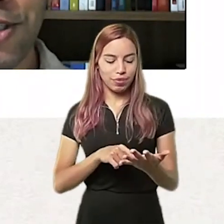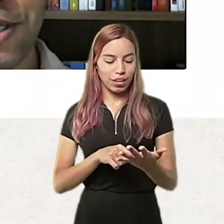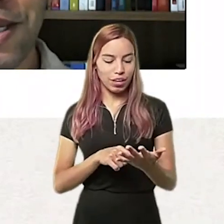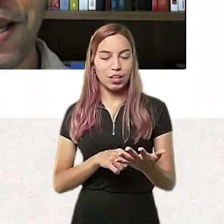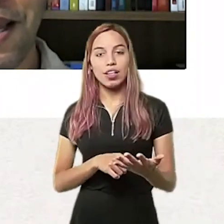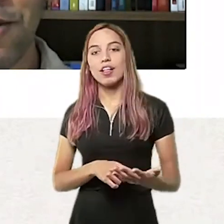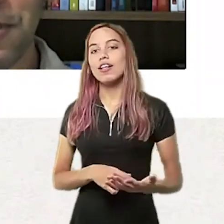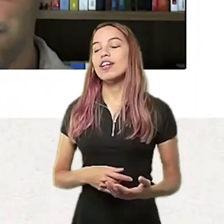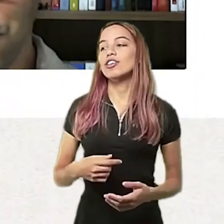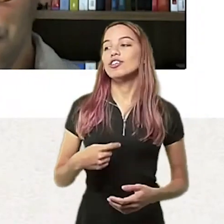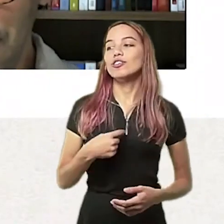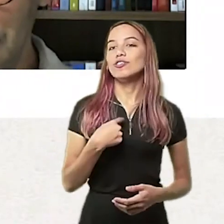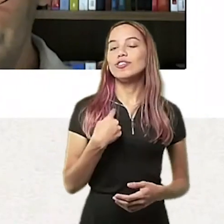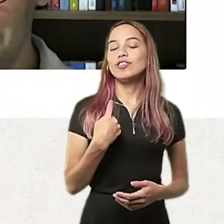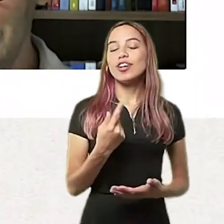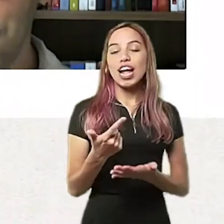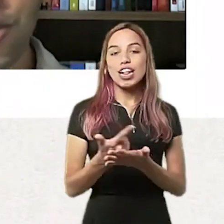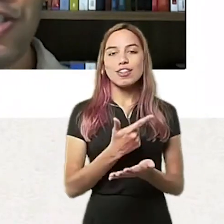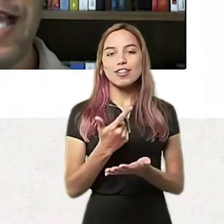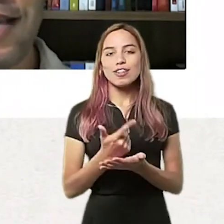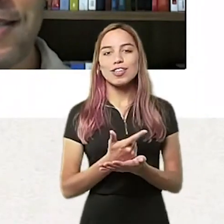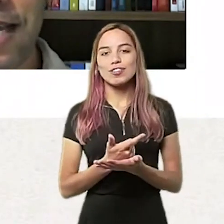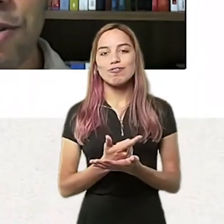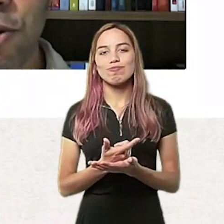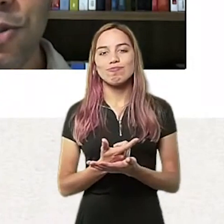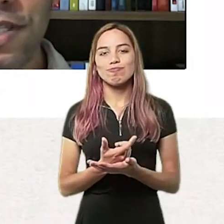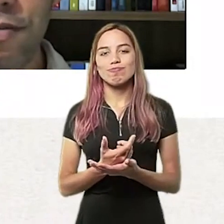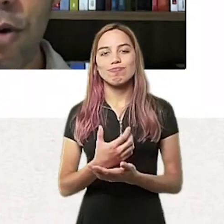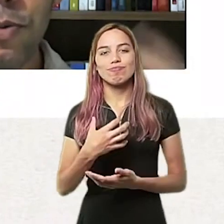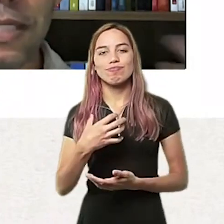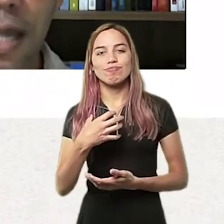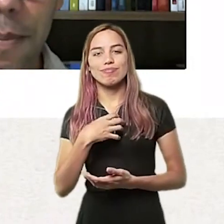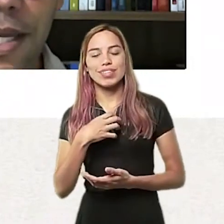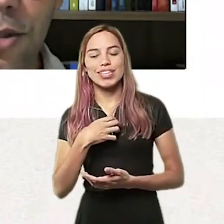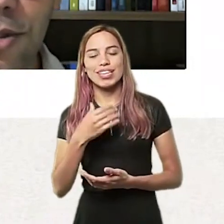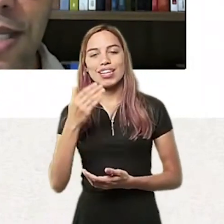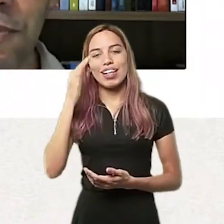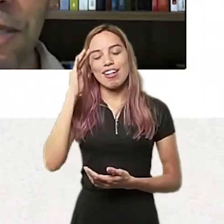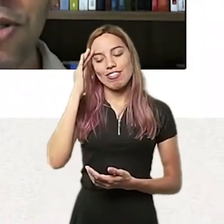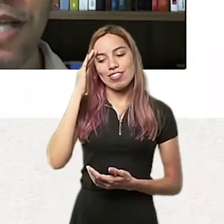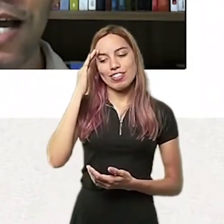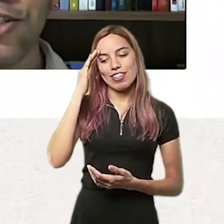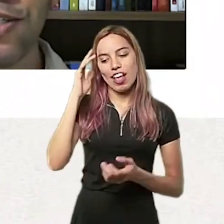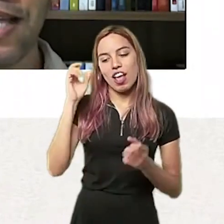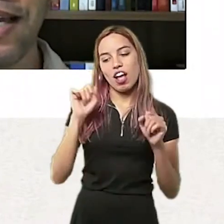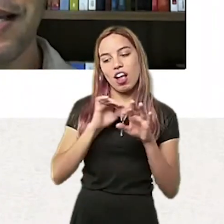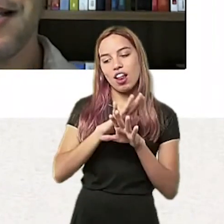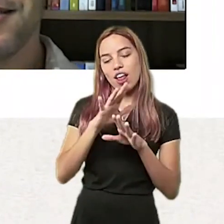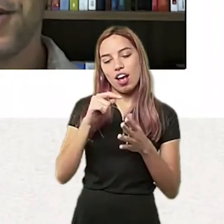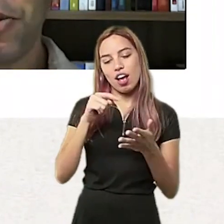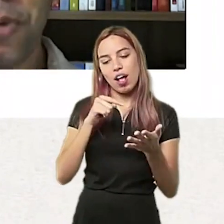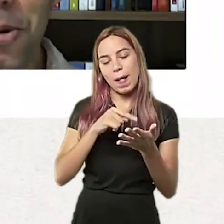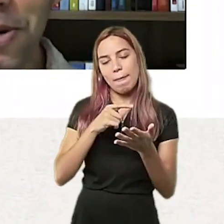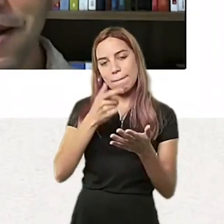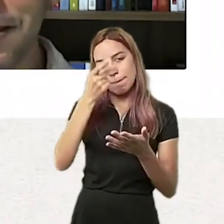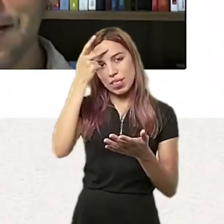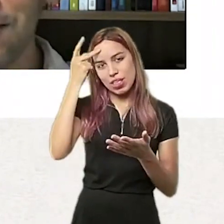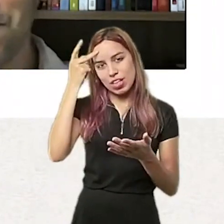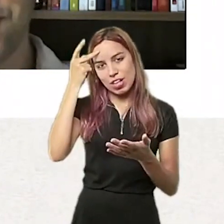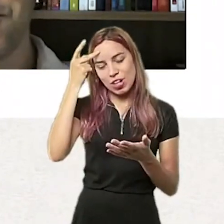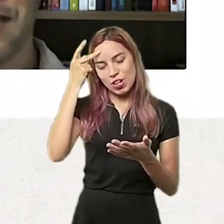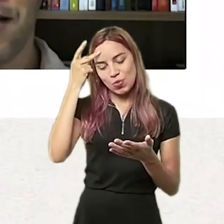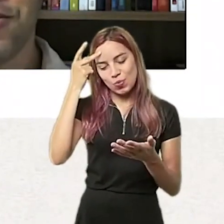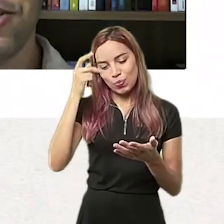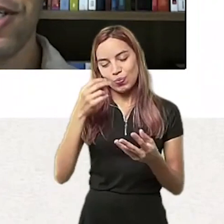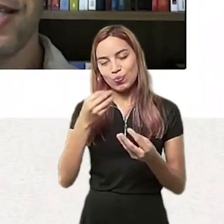que quando a gente lê, a gente tem acesso, inclusive, aos pensamentos das personagens, né? São